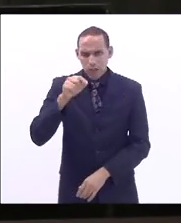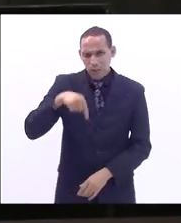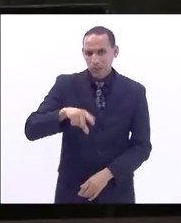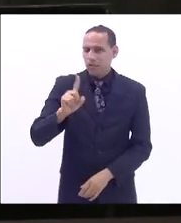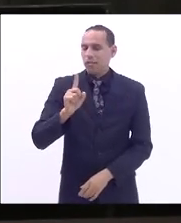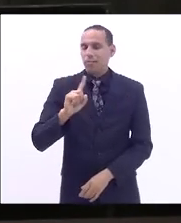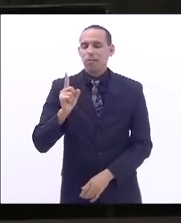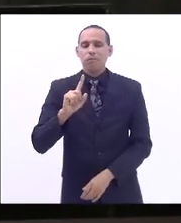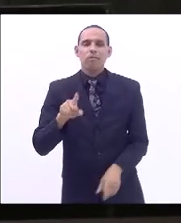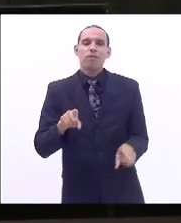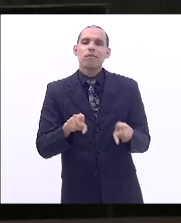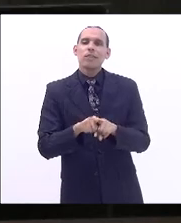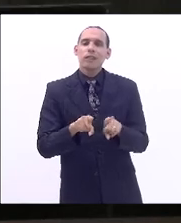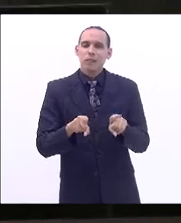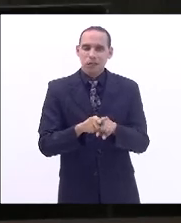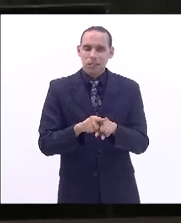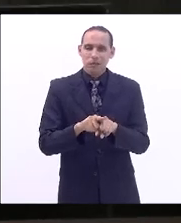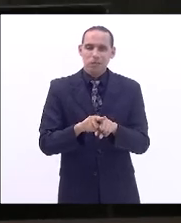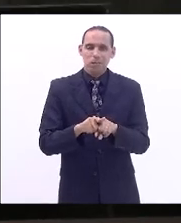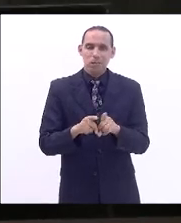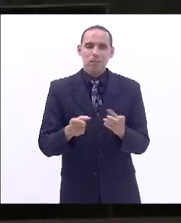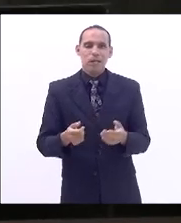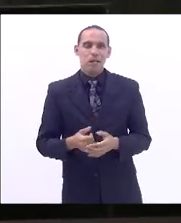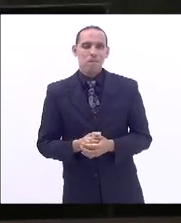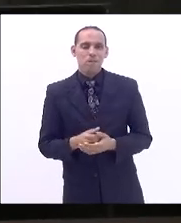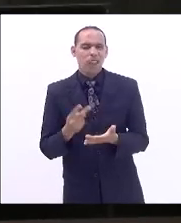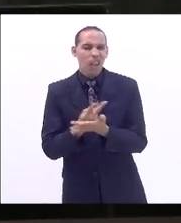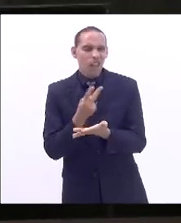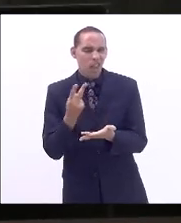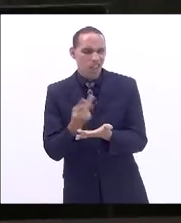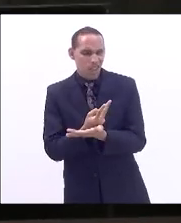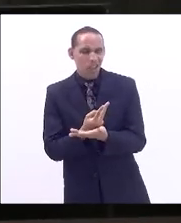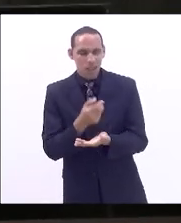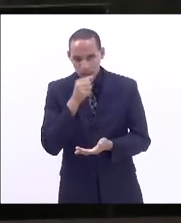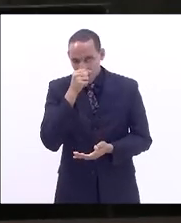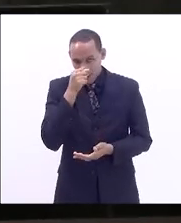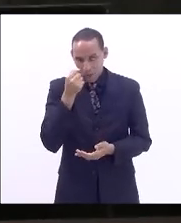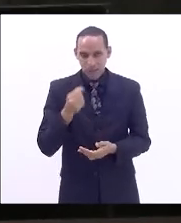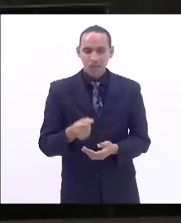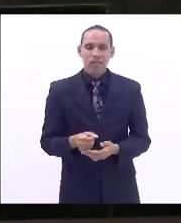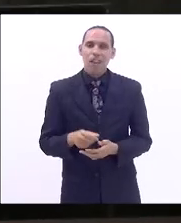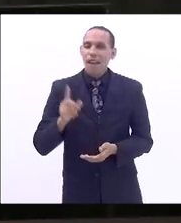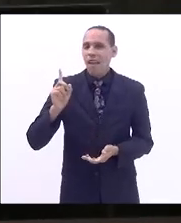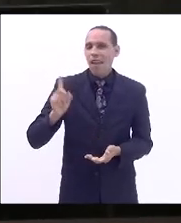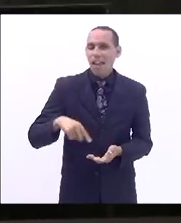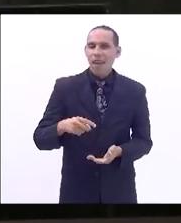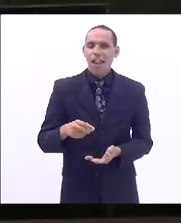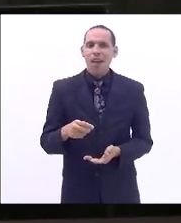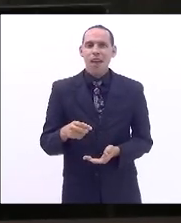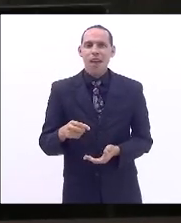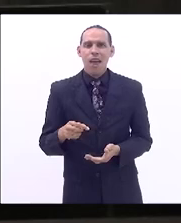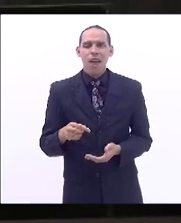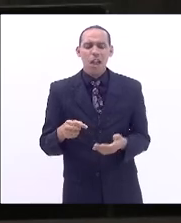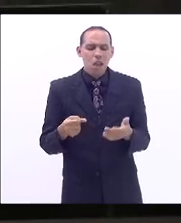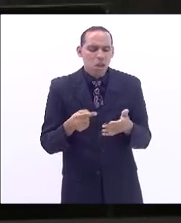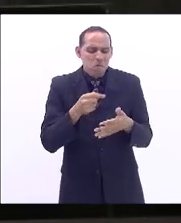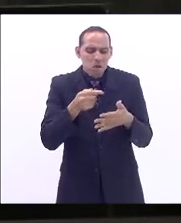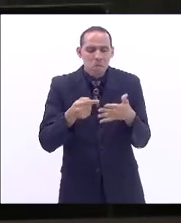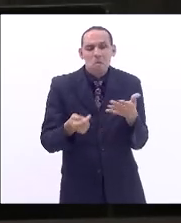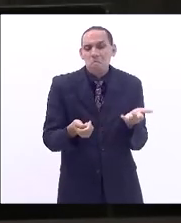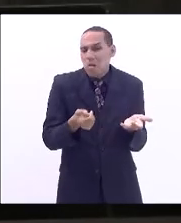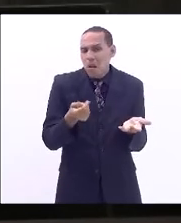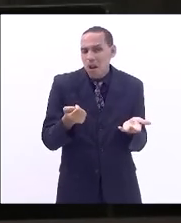só aqui esses mesmos supostos erros ditos como isolados e pontuais